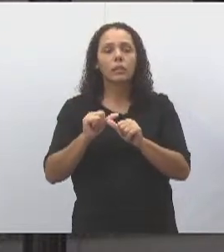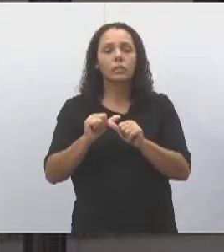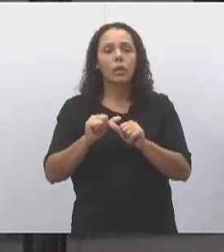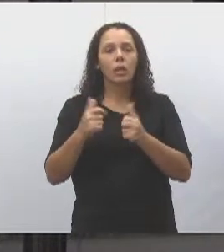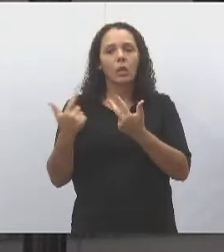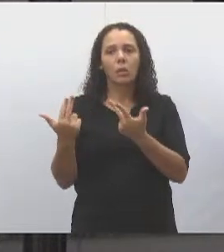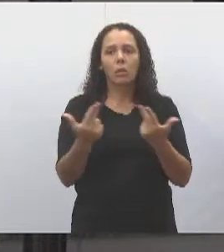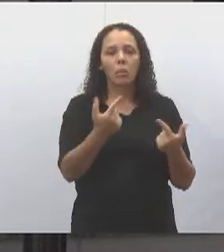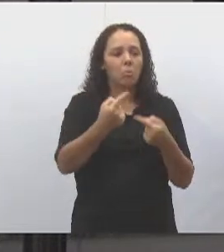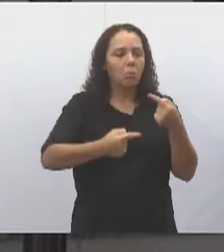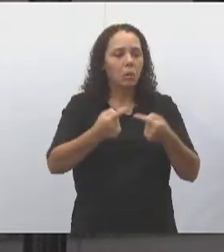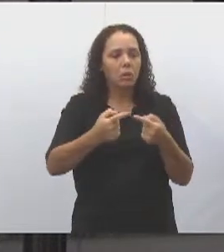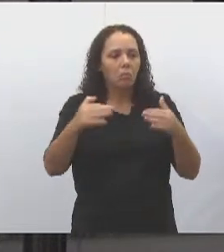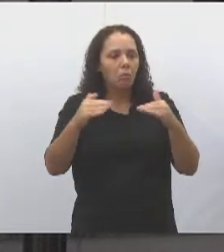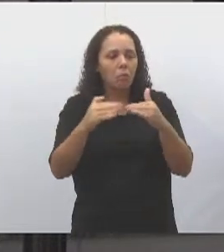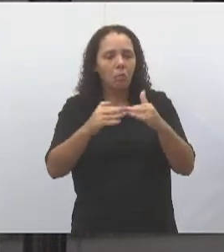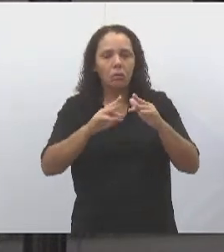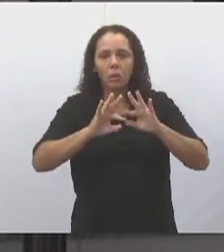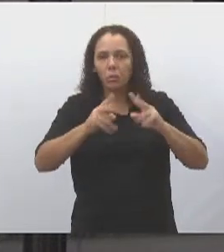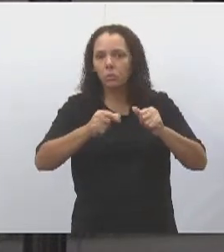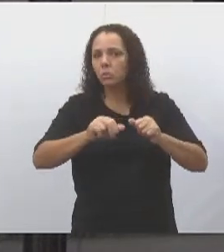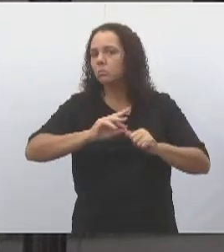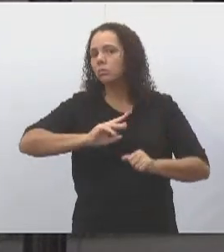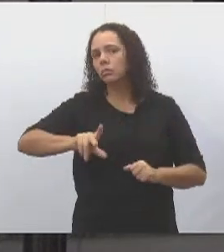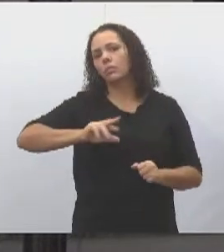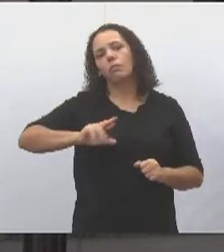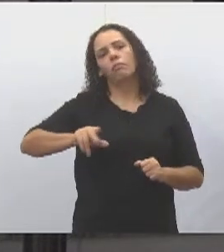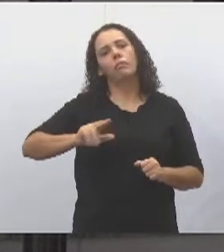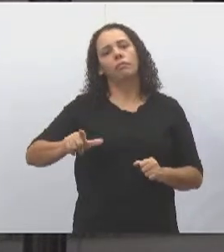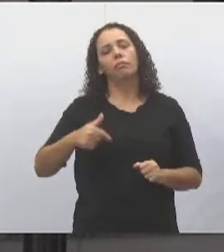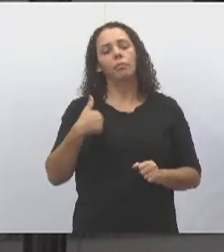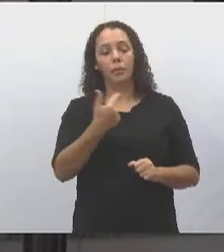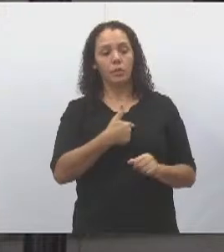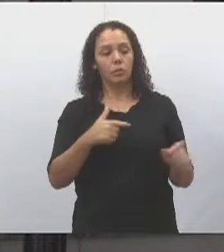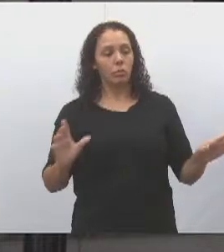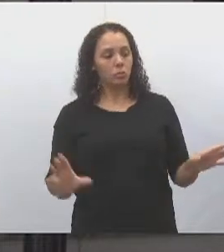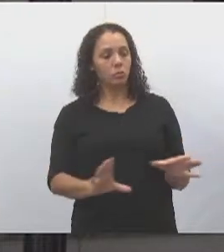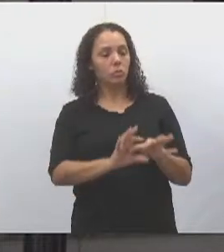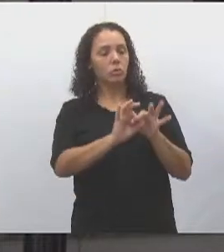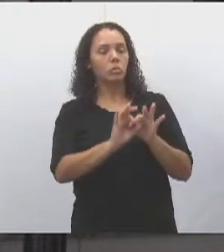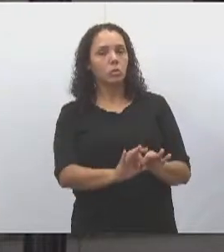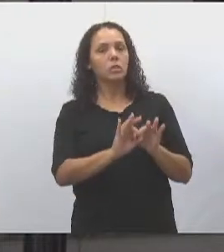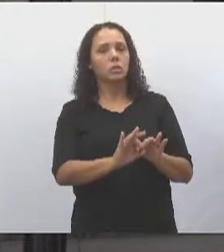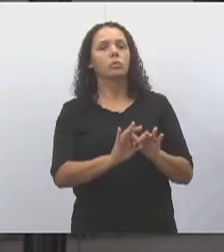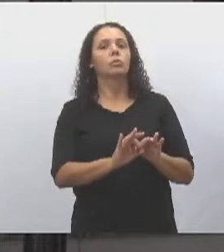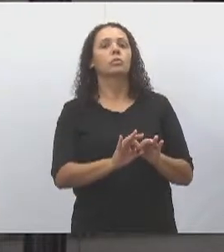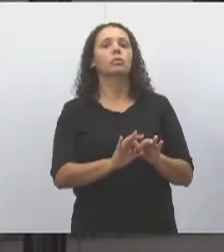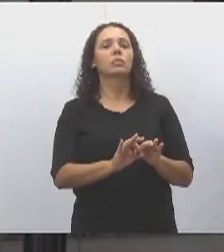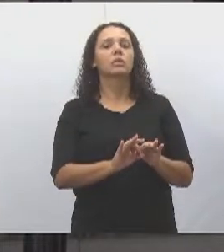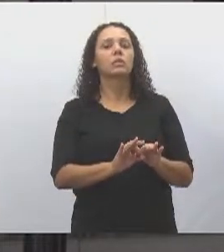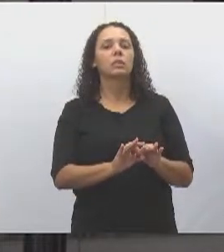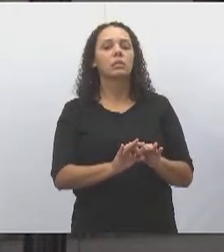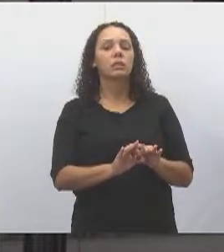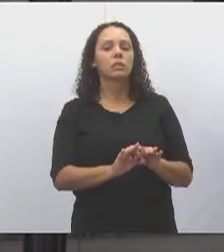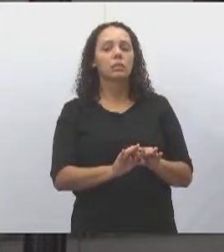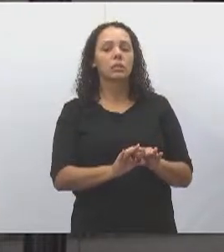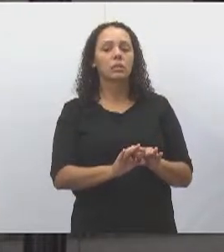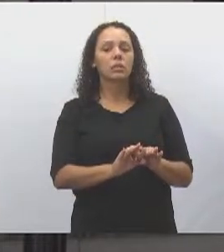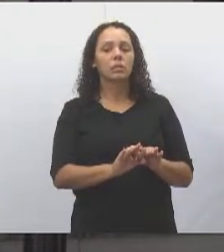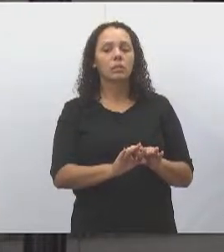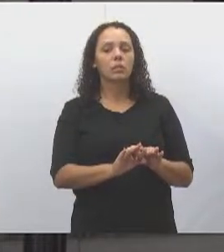iguais politicamente, temos diferentes, mas nós se unimos, que nessas diferenças nós vamos